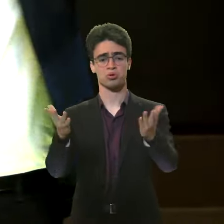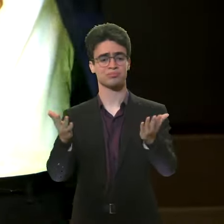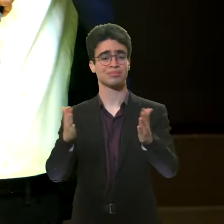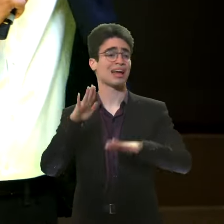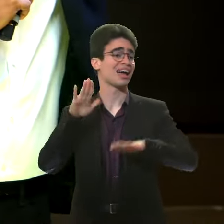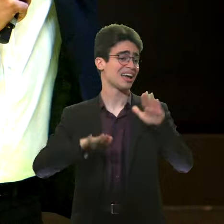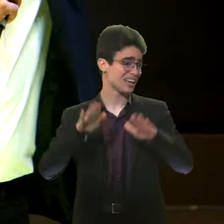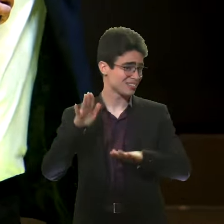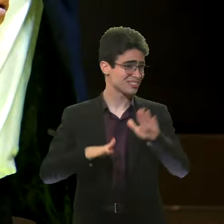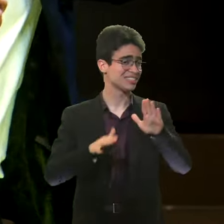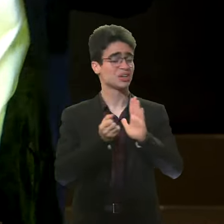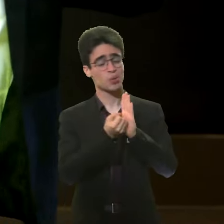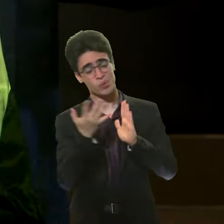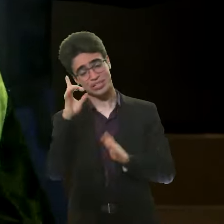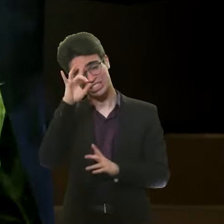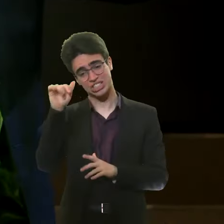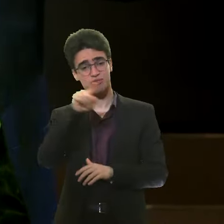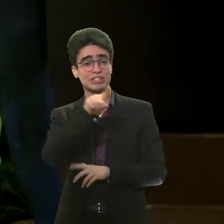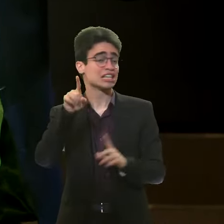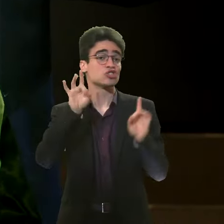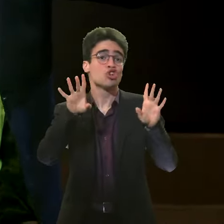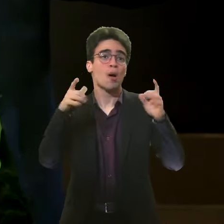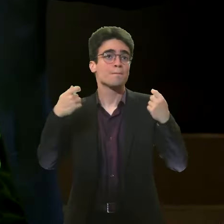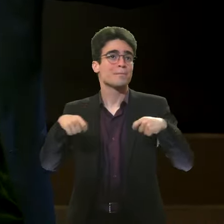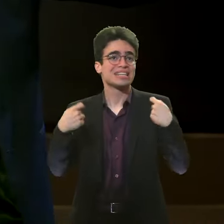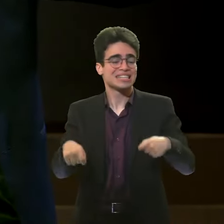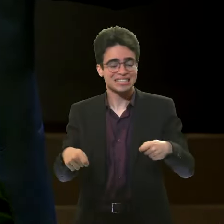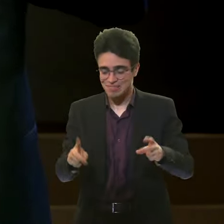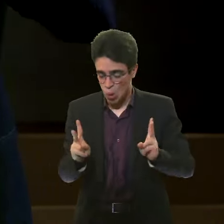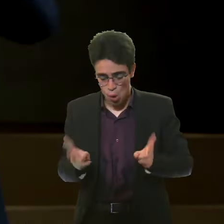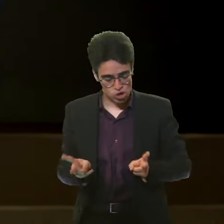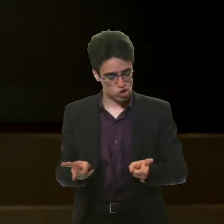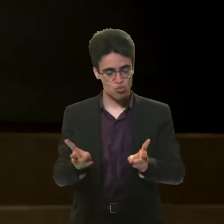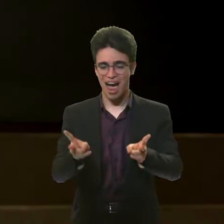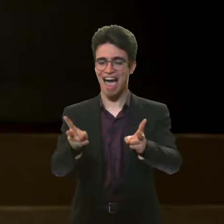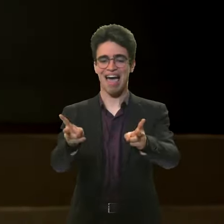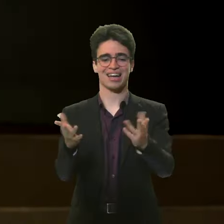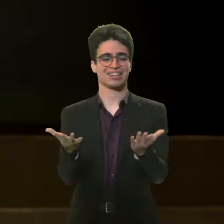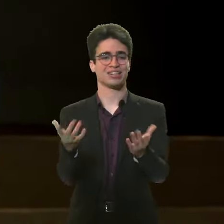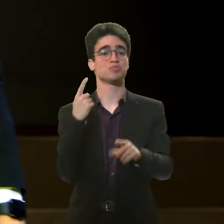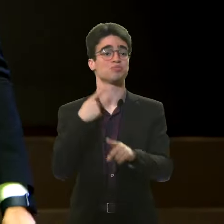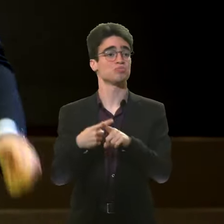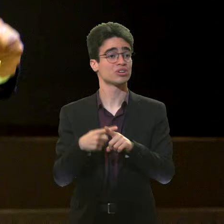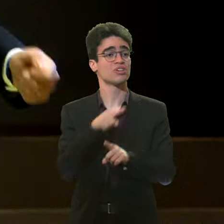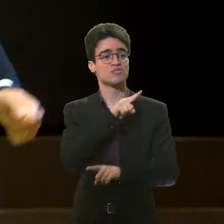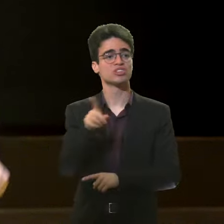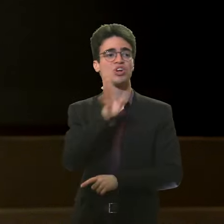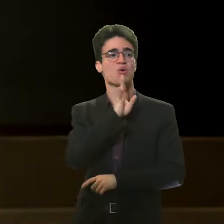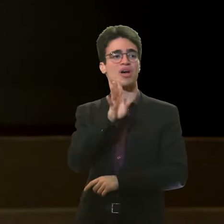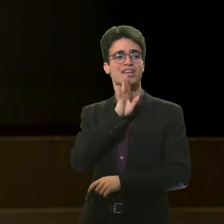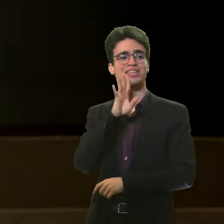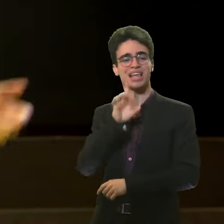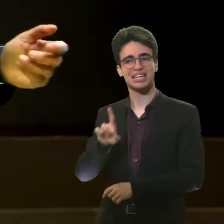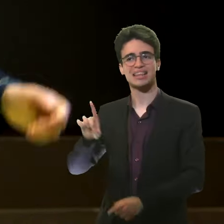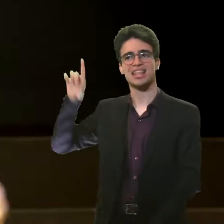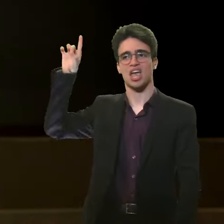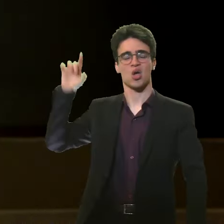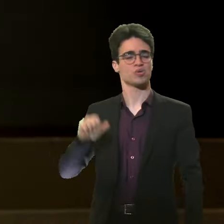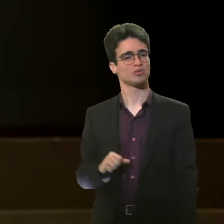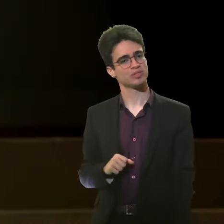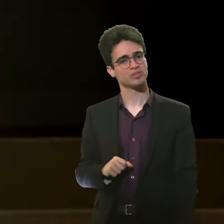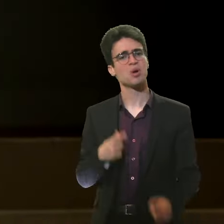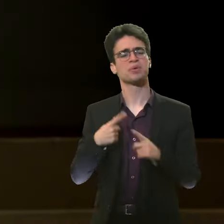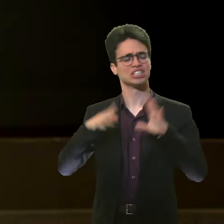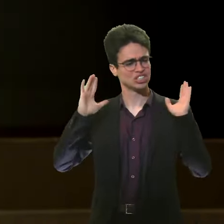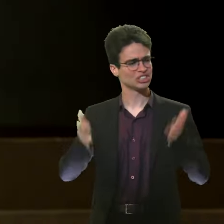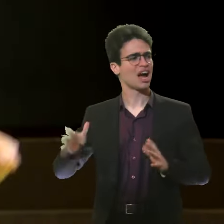só tocar, só continuar, perseverando, porque você conhece o Deus que você está ali buscando. Quantos períodos você